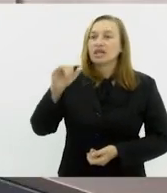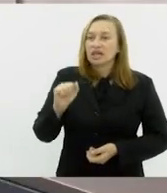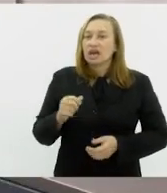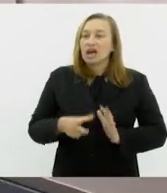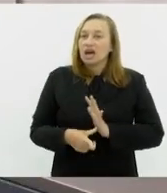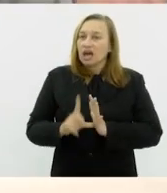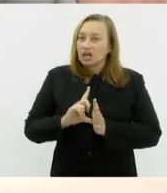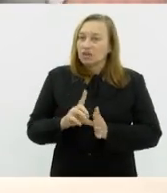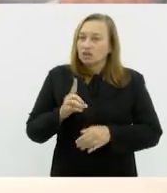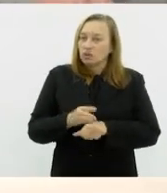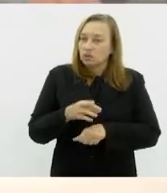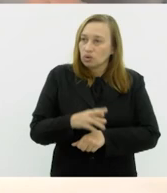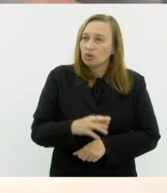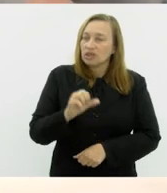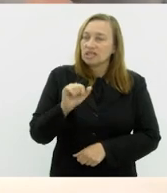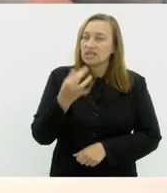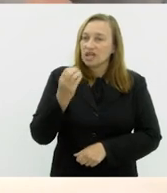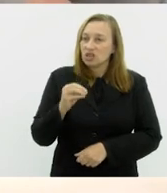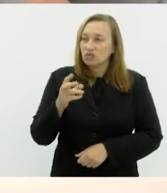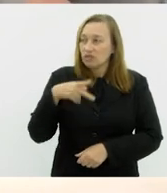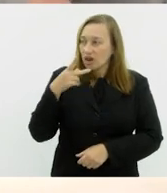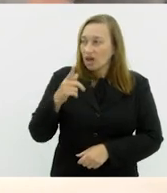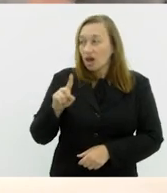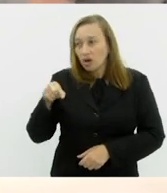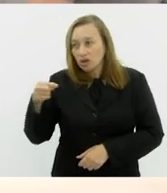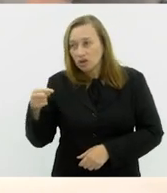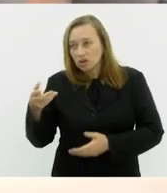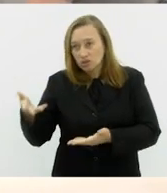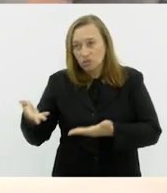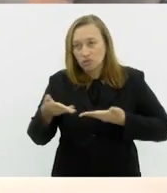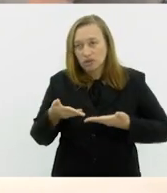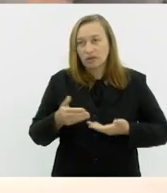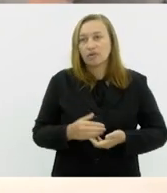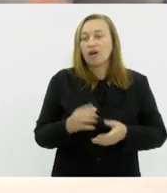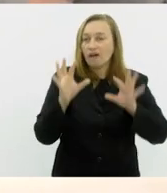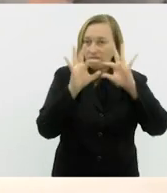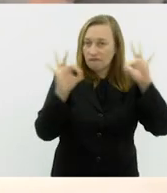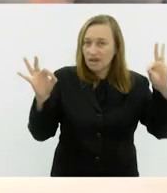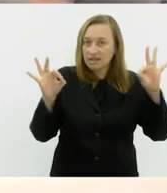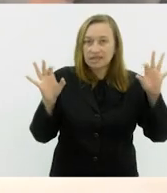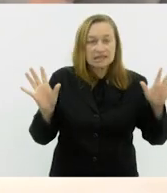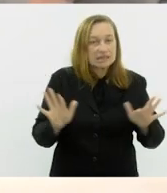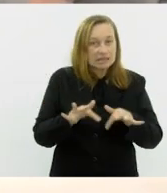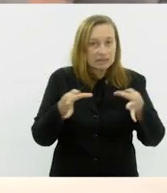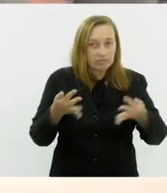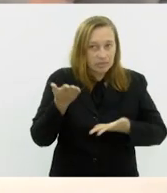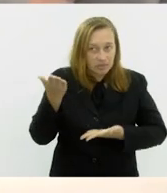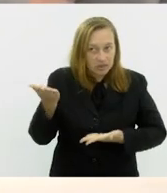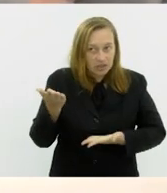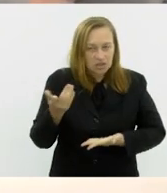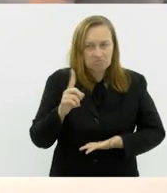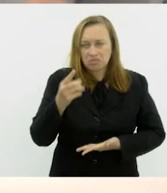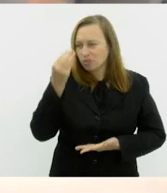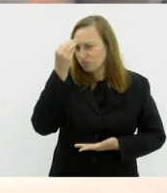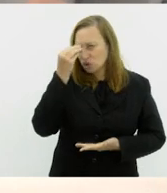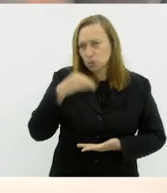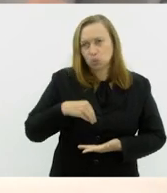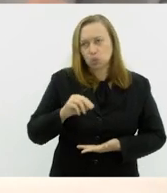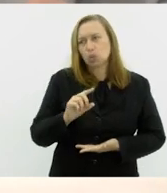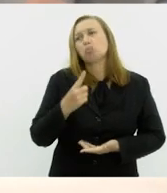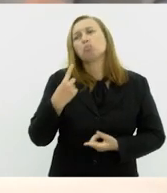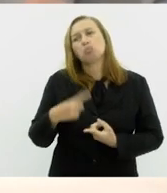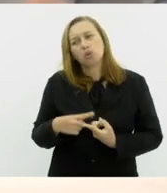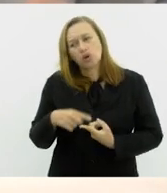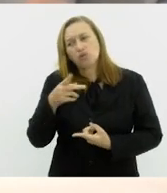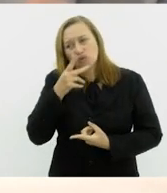doutor Sérgio chamar a próxima, deixa eu falar uma frase muito curta para você. Não desanime. Eu vou dizer por